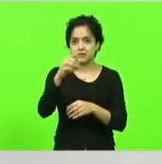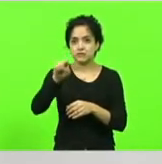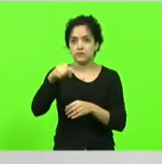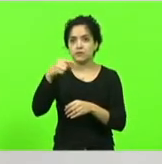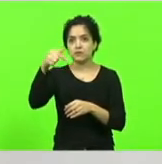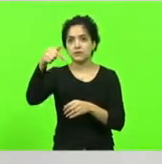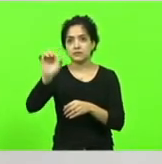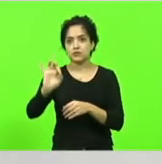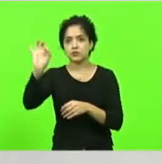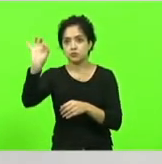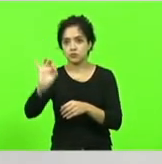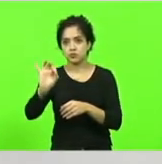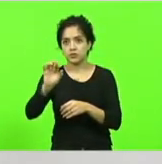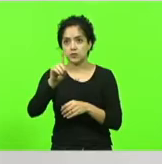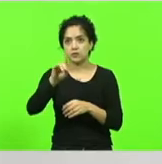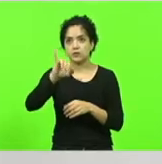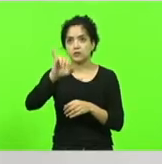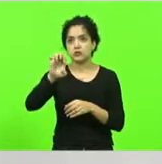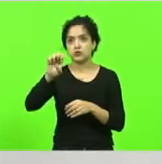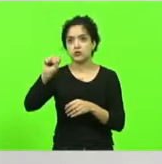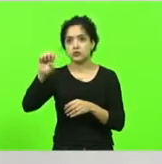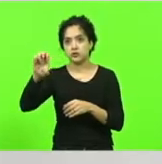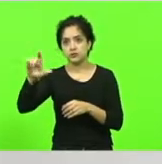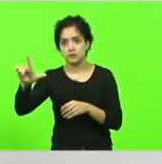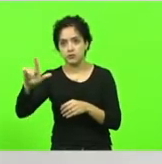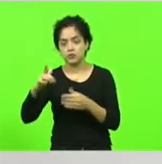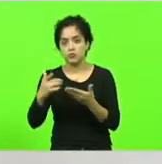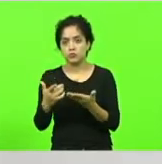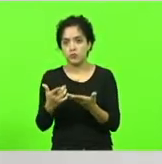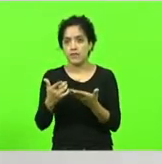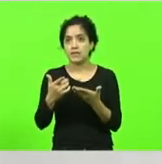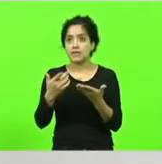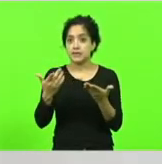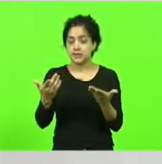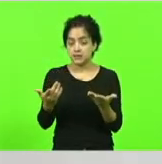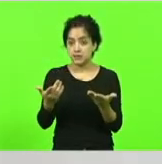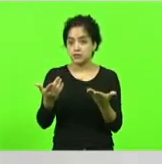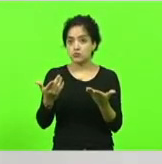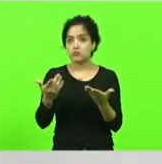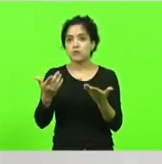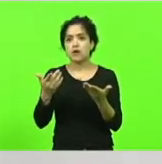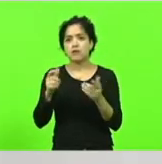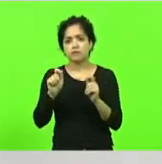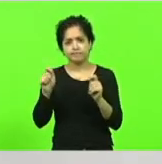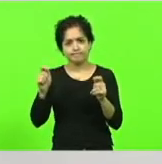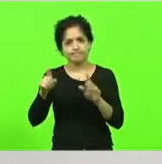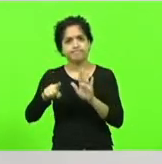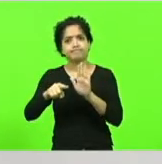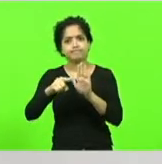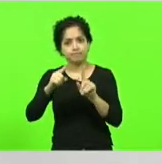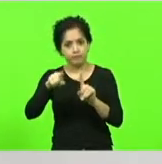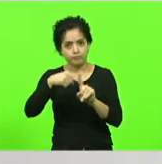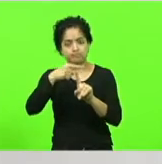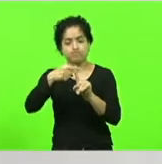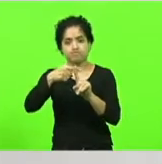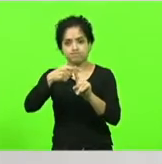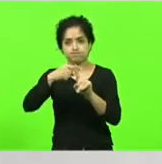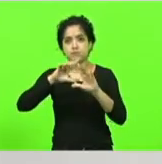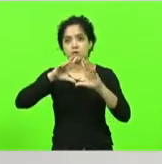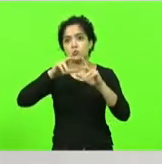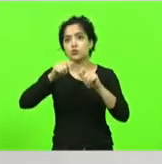3,7% com o diesel. Né? E isso vai dar um reflexo muito positivo na economia de todo o